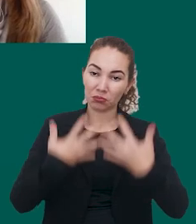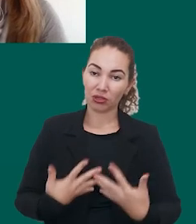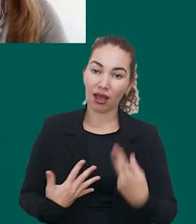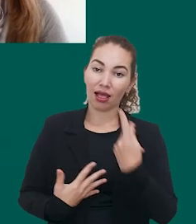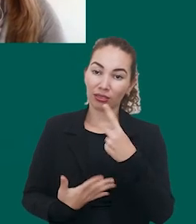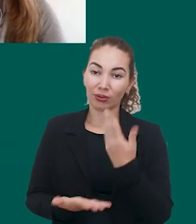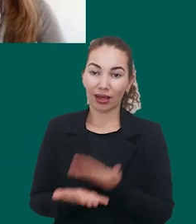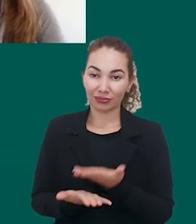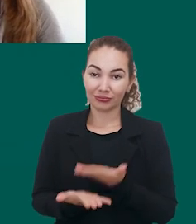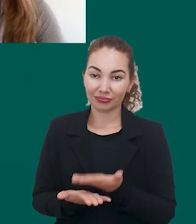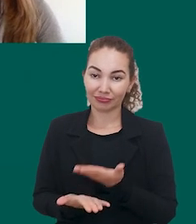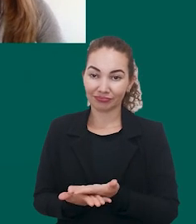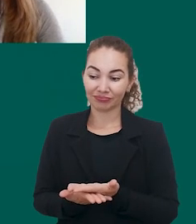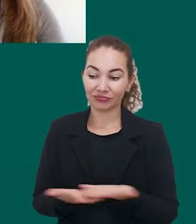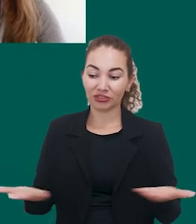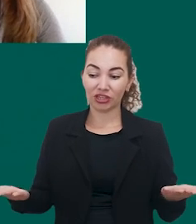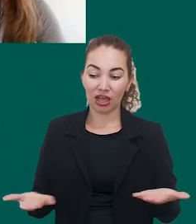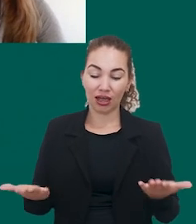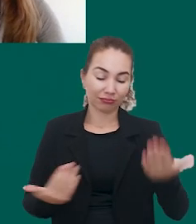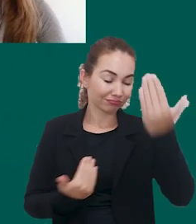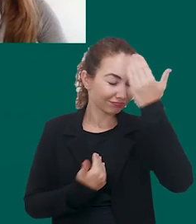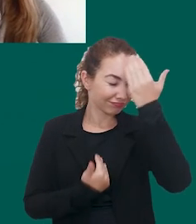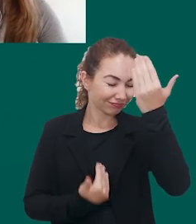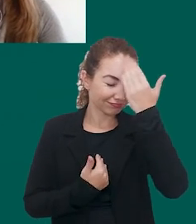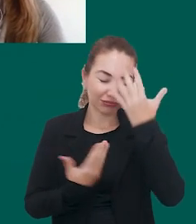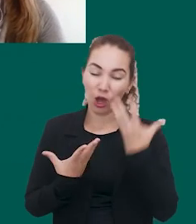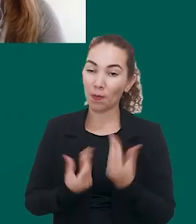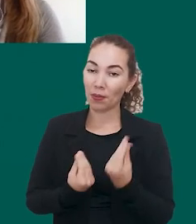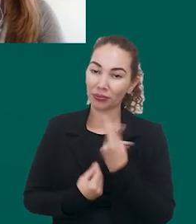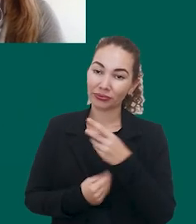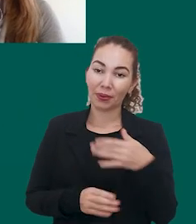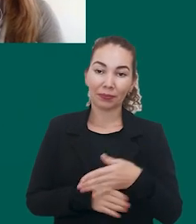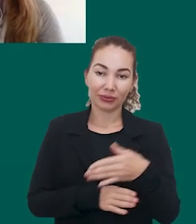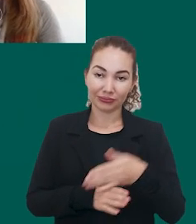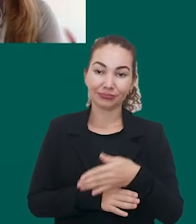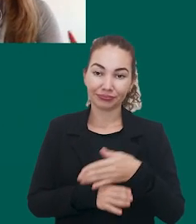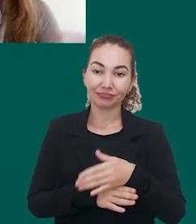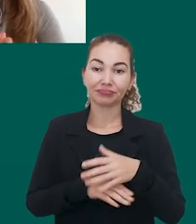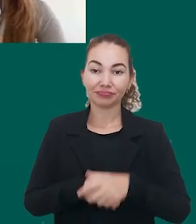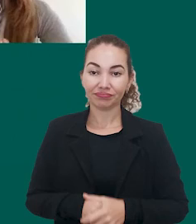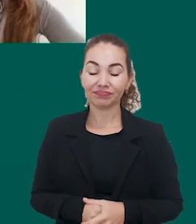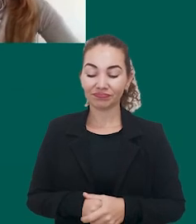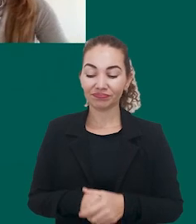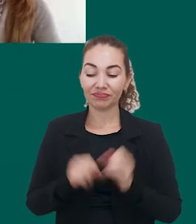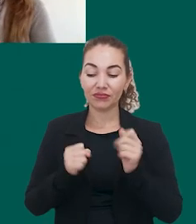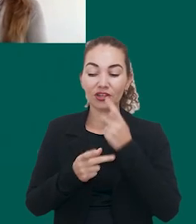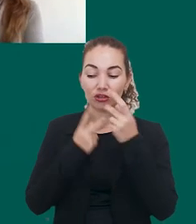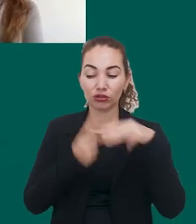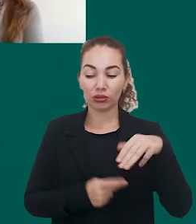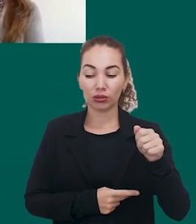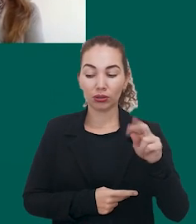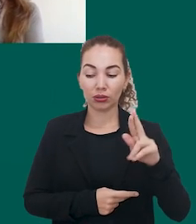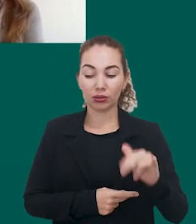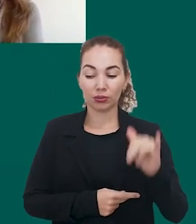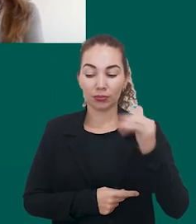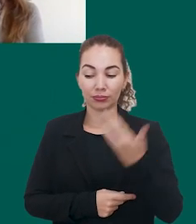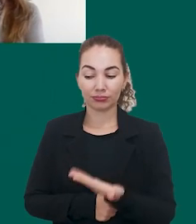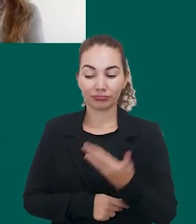sua aula. Agradecemos muito, né, a sua participação. Pode falar, Mary, vou te dar as